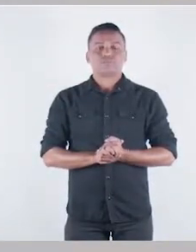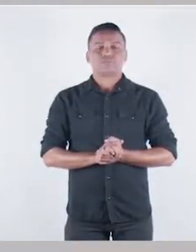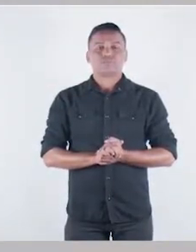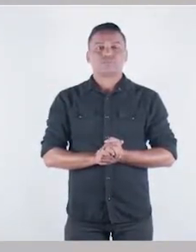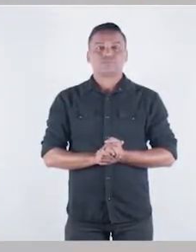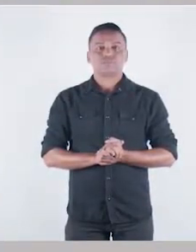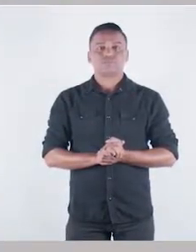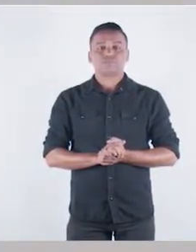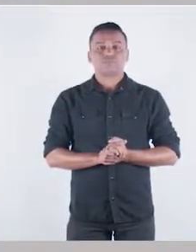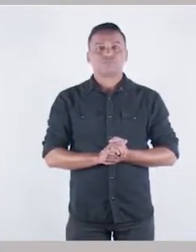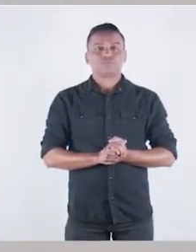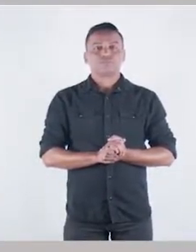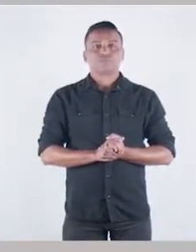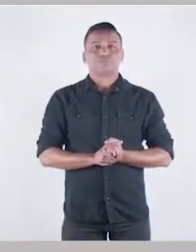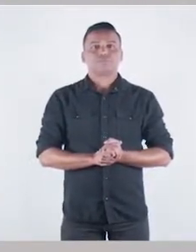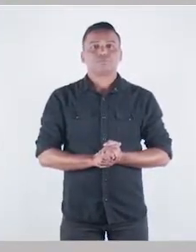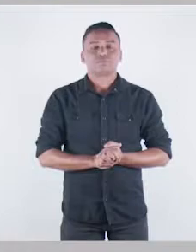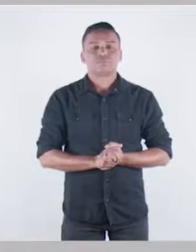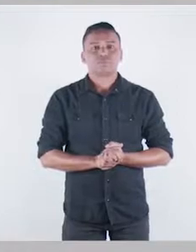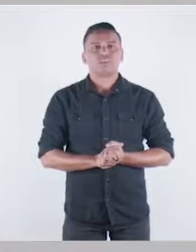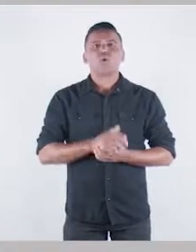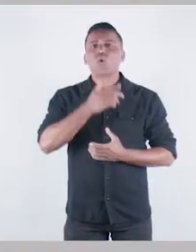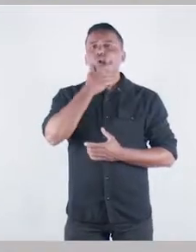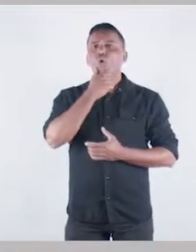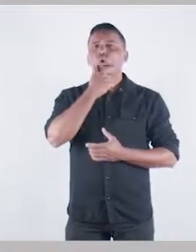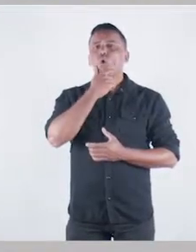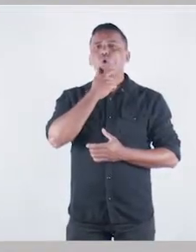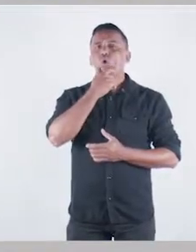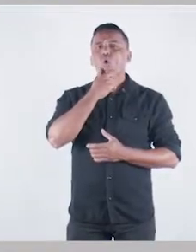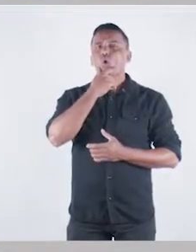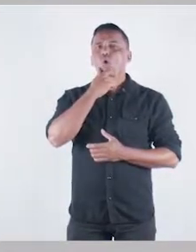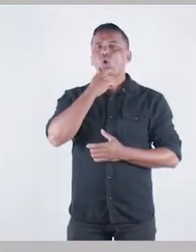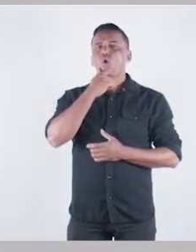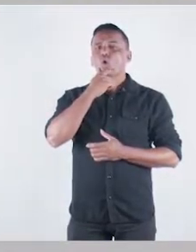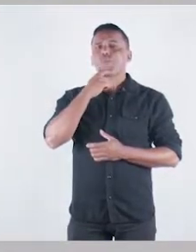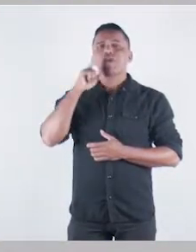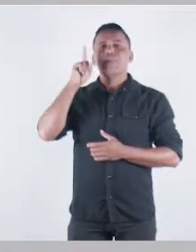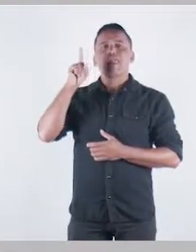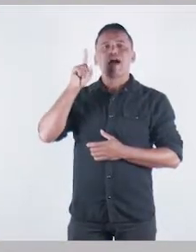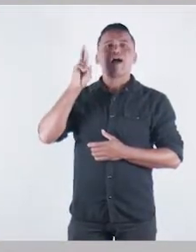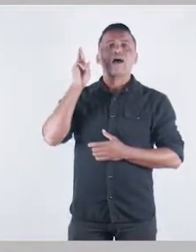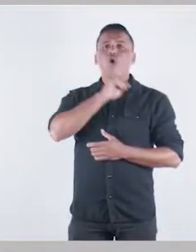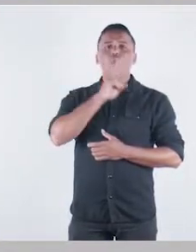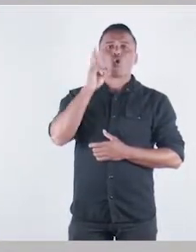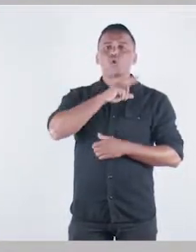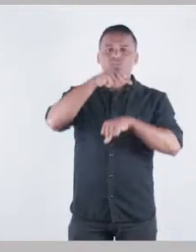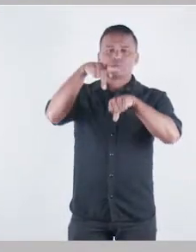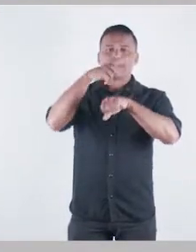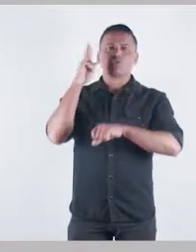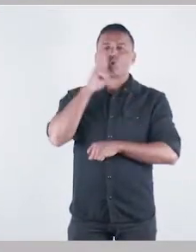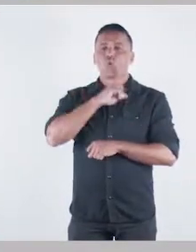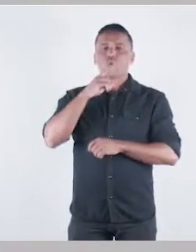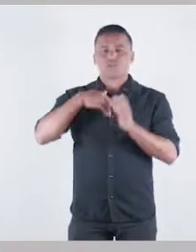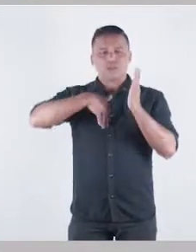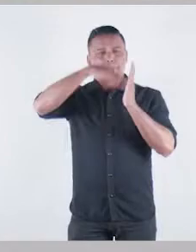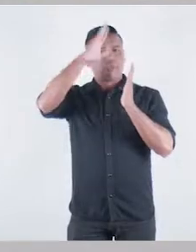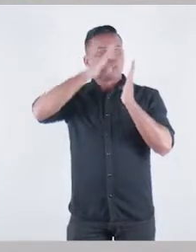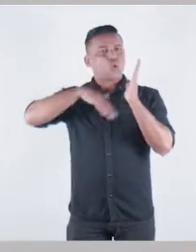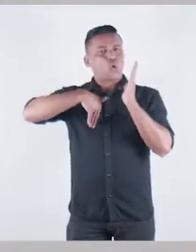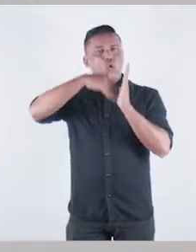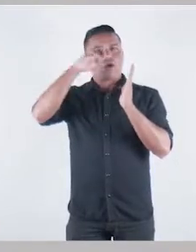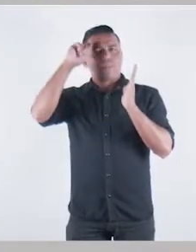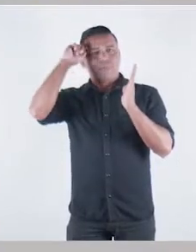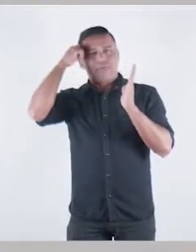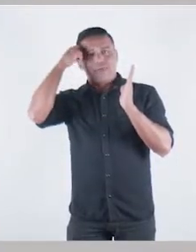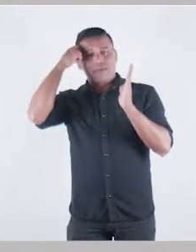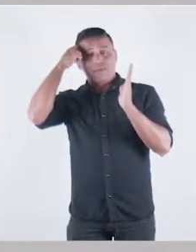Com testemunhas. Quando Vladimir Malevich, lá na Rússia, terminou de pintar o quadro negro sobre fundo